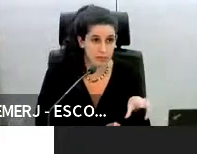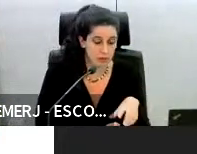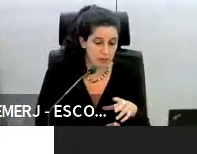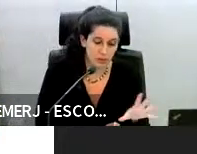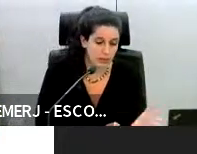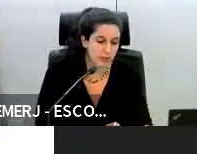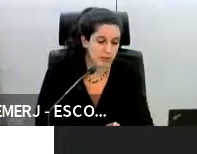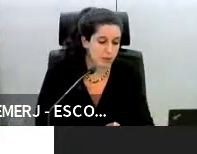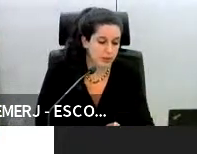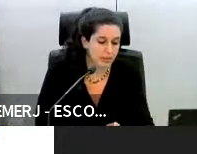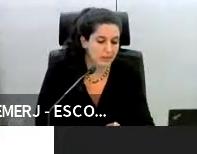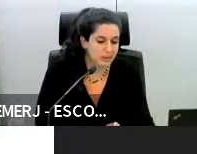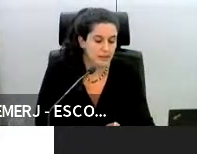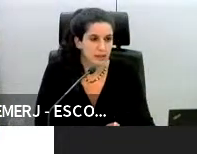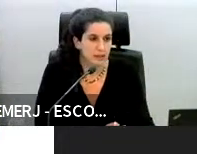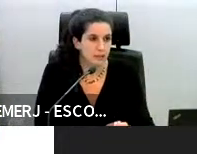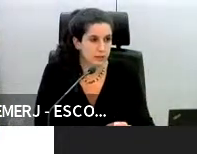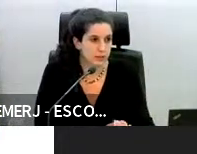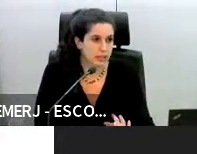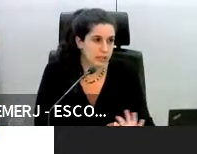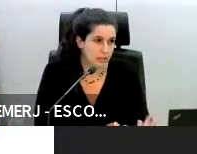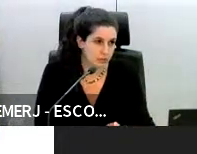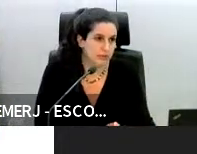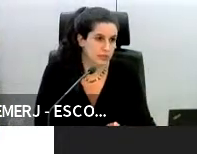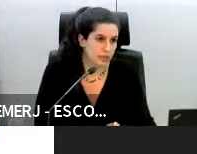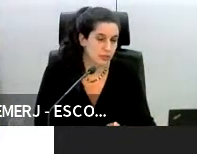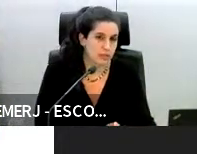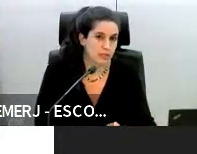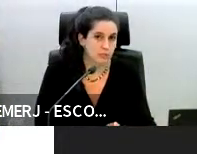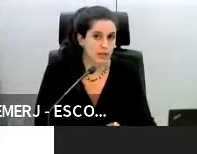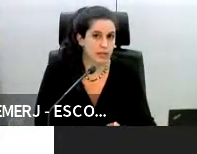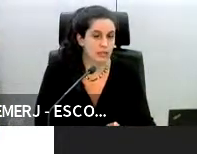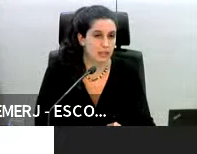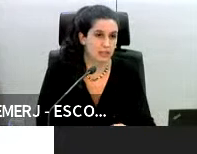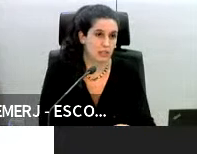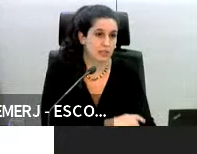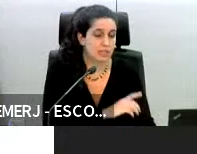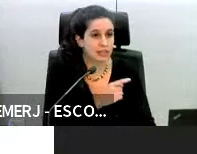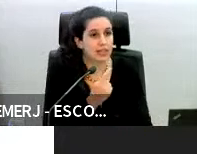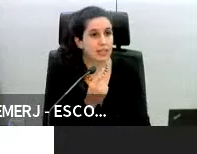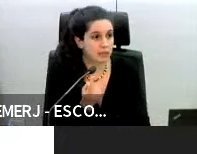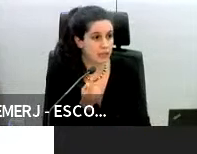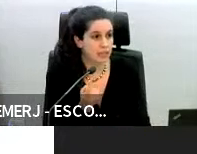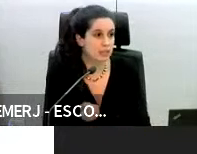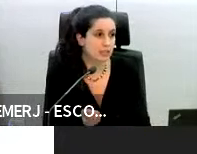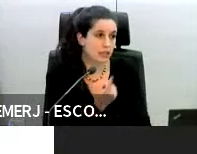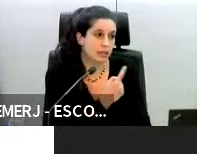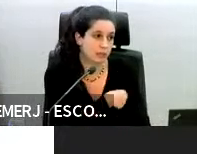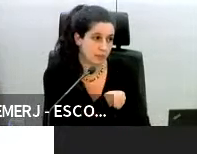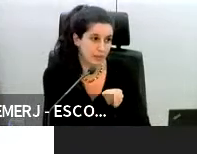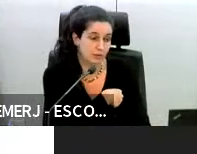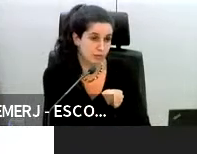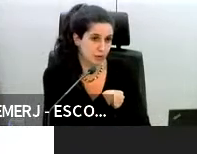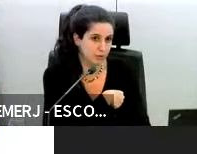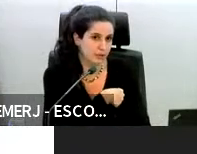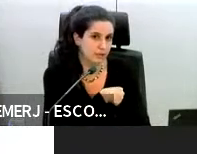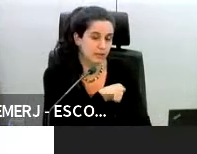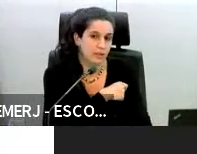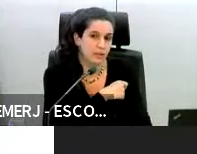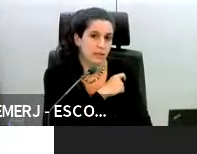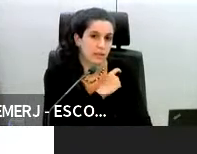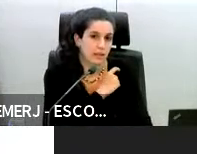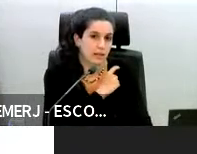que a violência doméstica não era prioritária, então as delegacias foram fechadas para essas mulheres, elas às vezes até iam à delegacia, eram caminhadas de